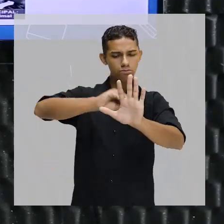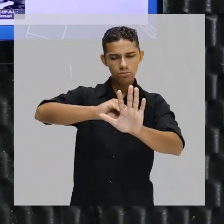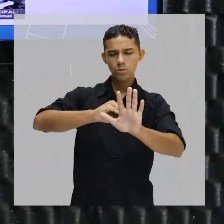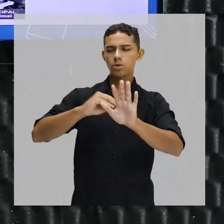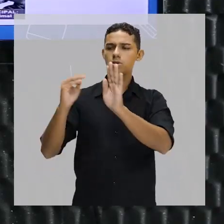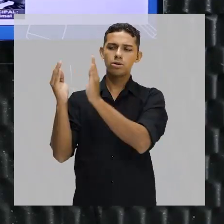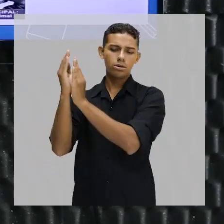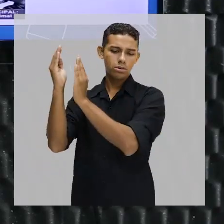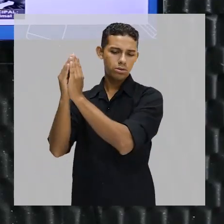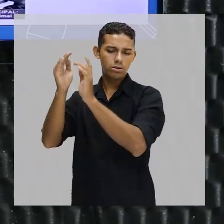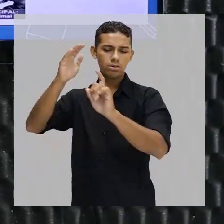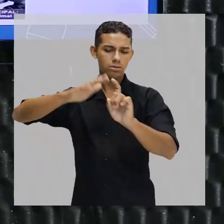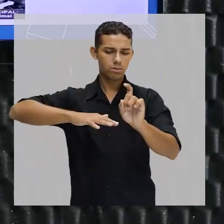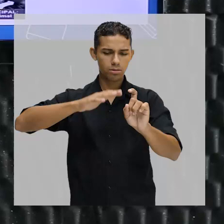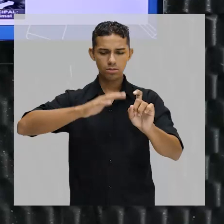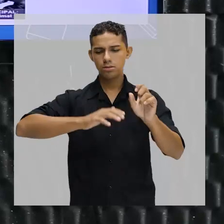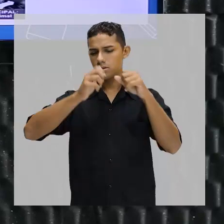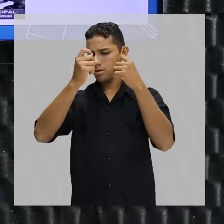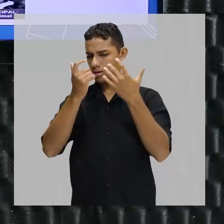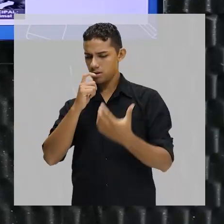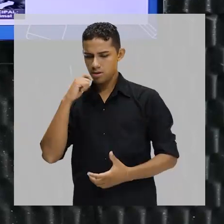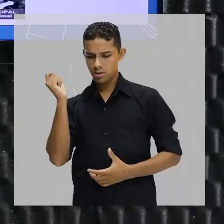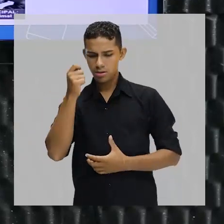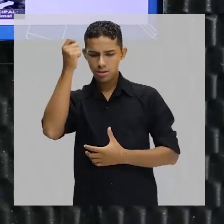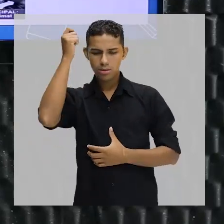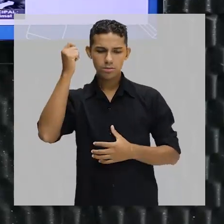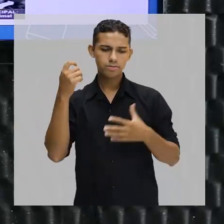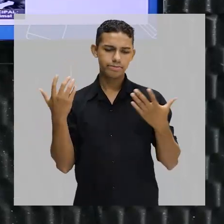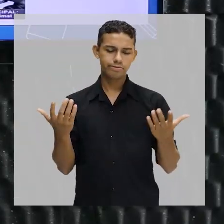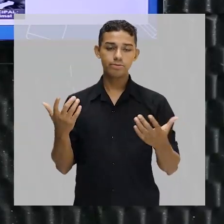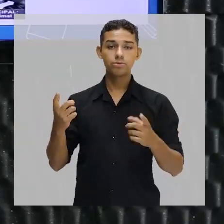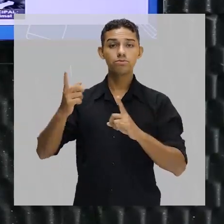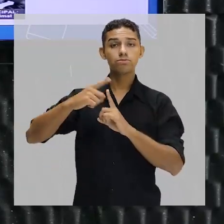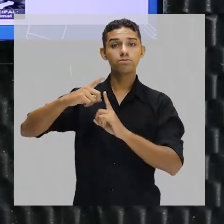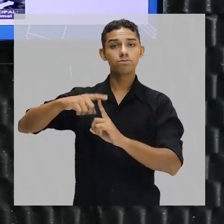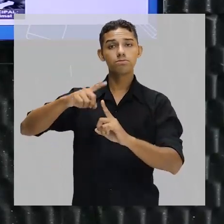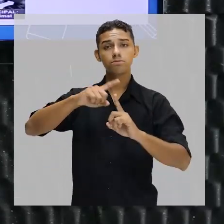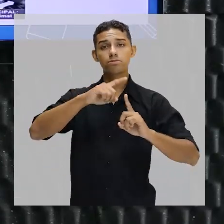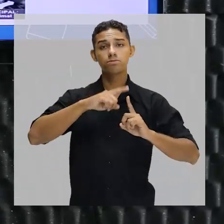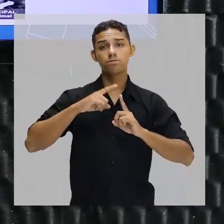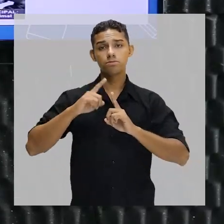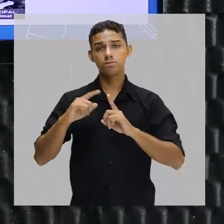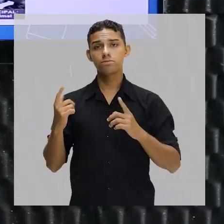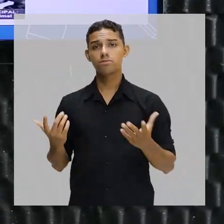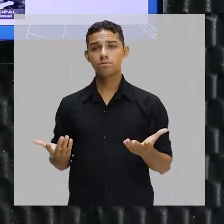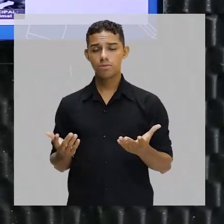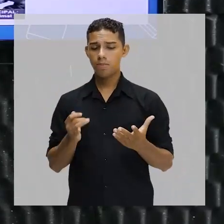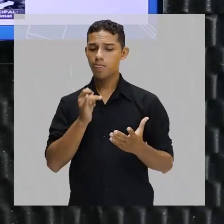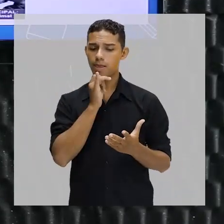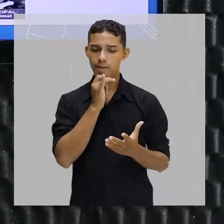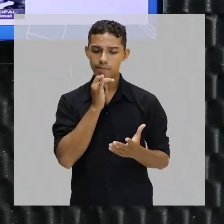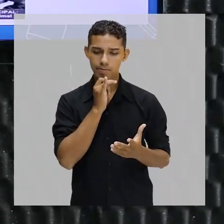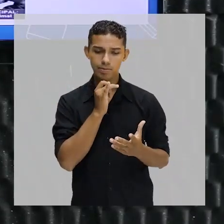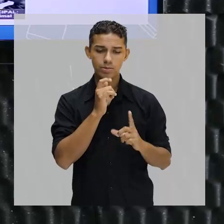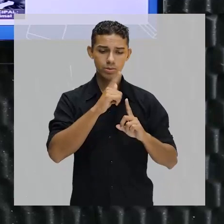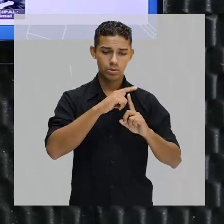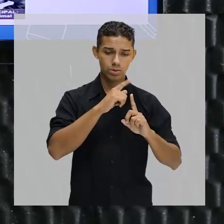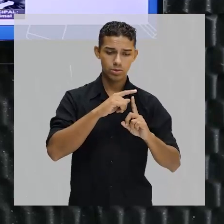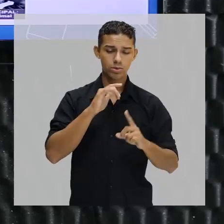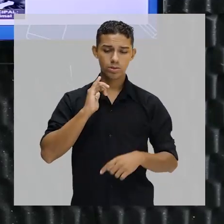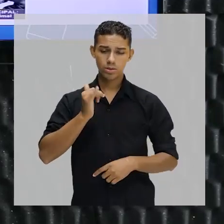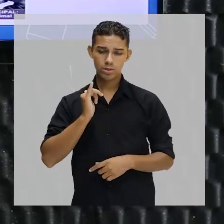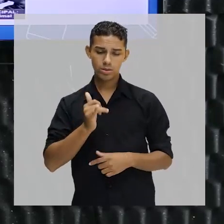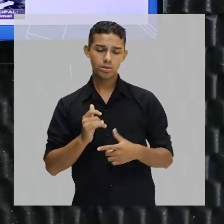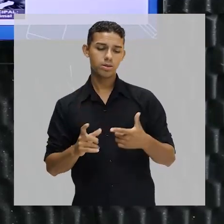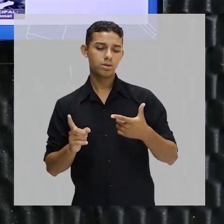vez vocês vão se deparar com gêneros desse tipo. E as tipologias? Nós temos a tipologia narrativa, nós